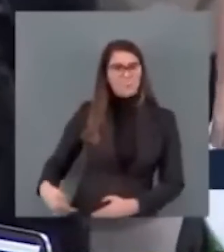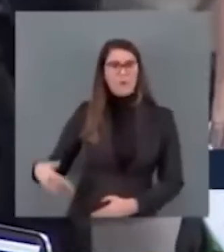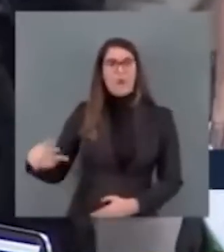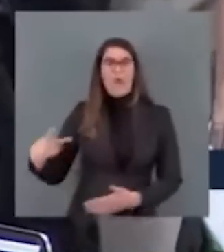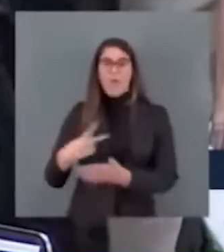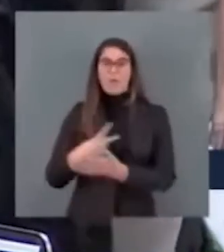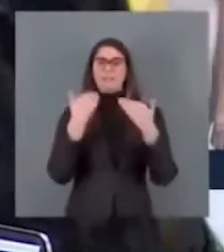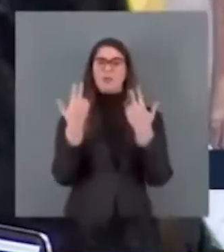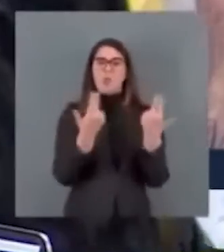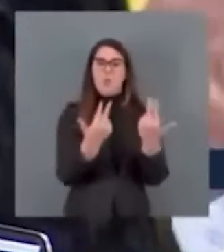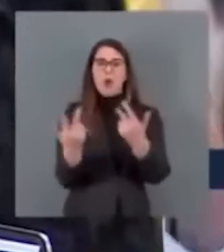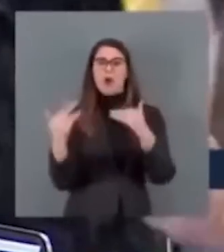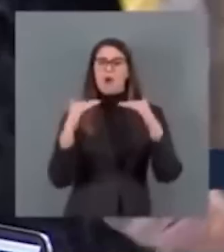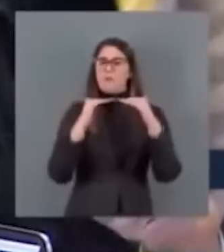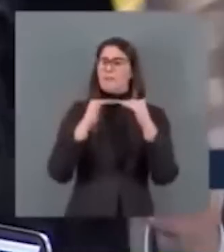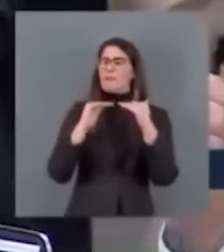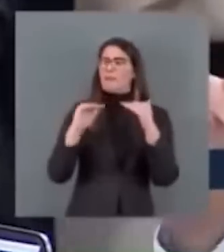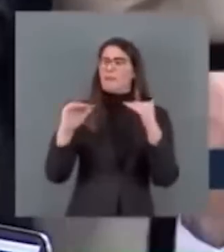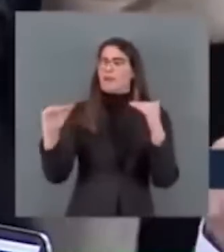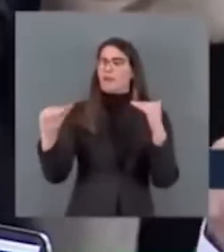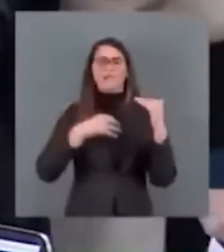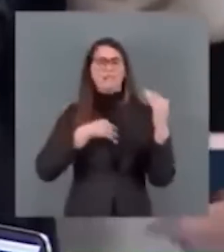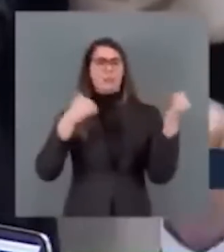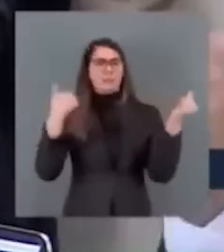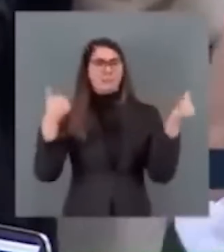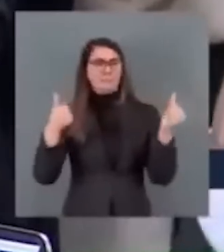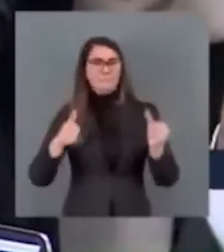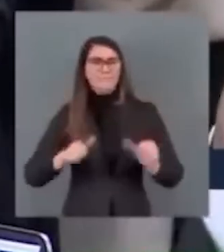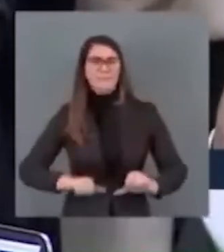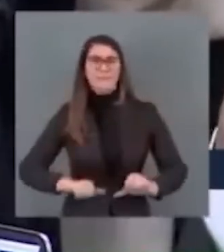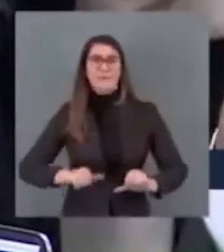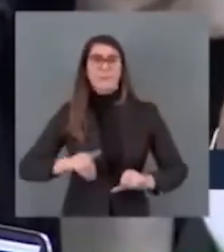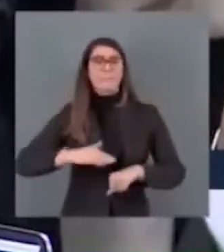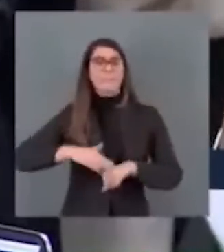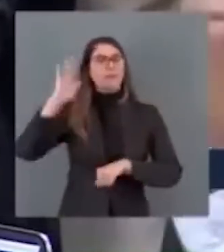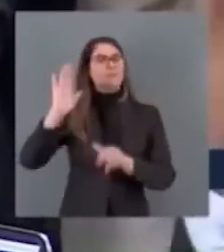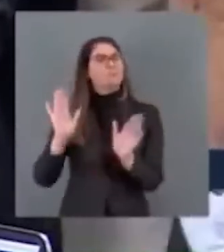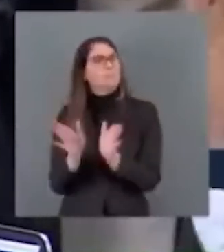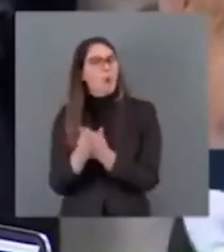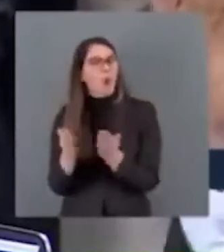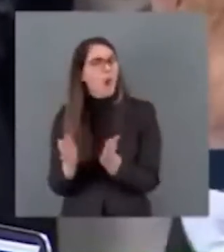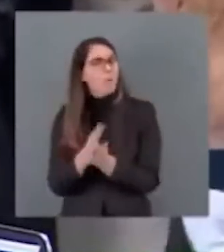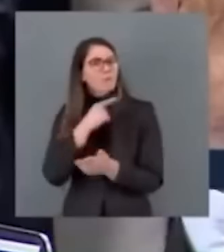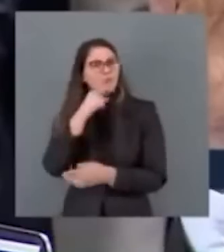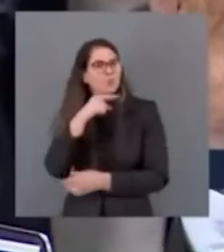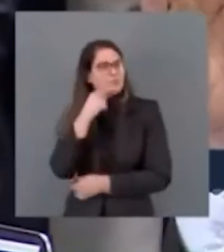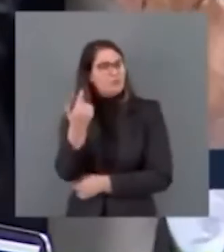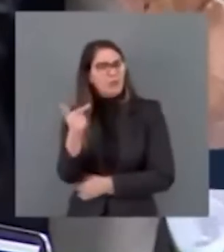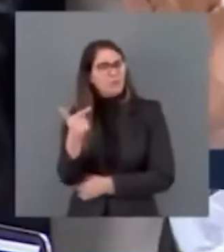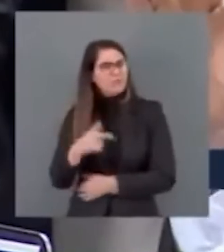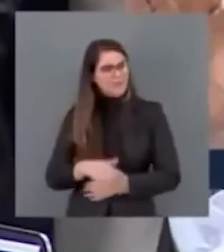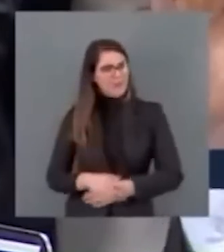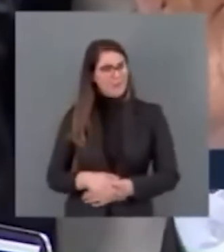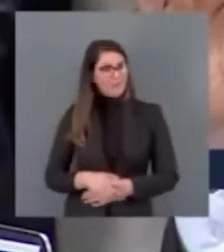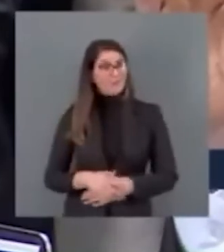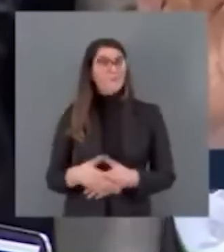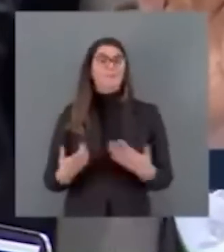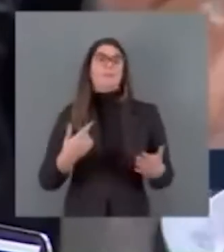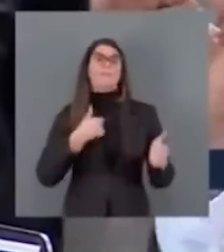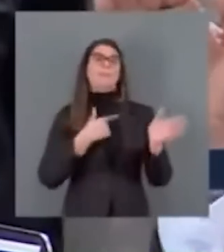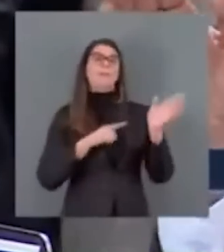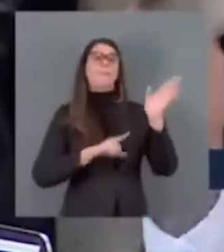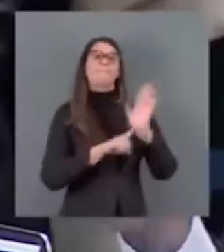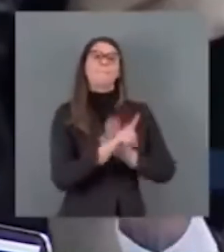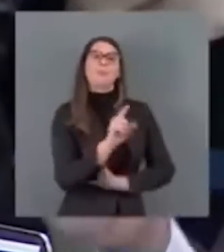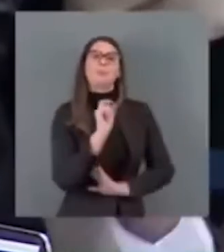igualitária quem sente os piores efeitos são os mais pobres eu não tenho dúvida então a minha pergunta